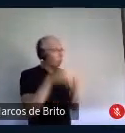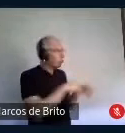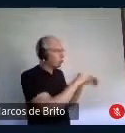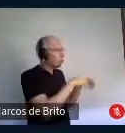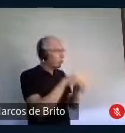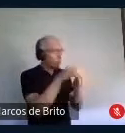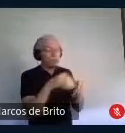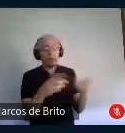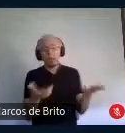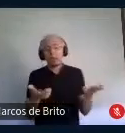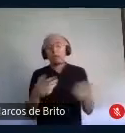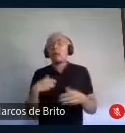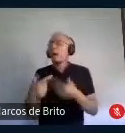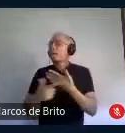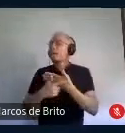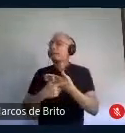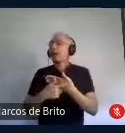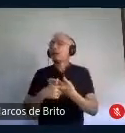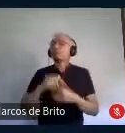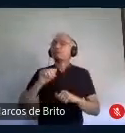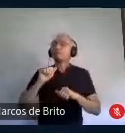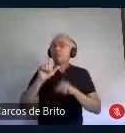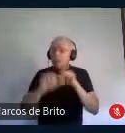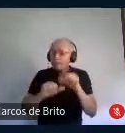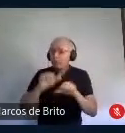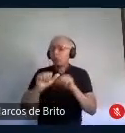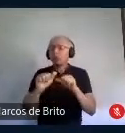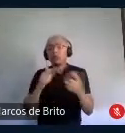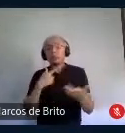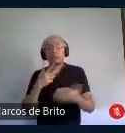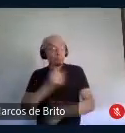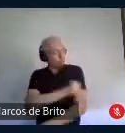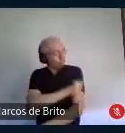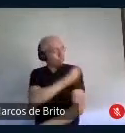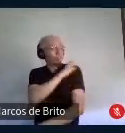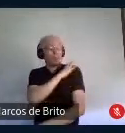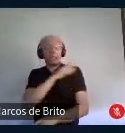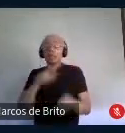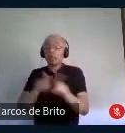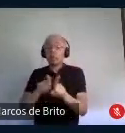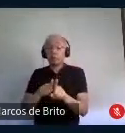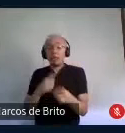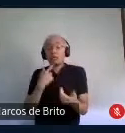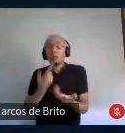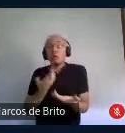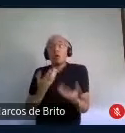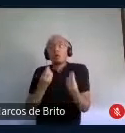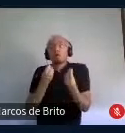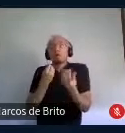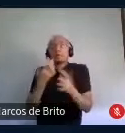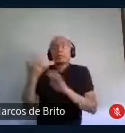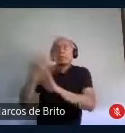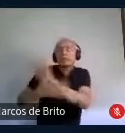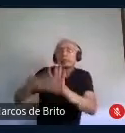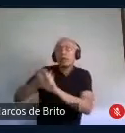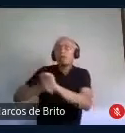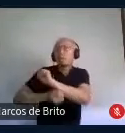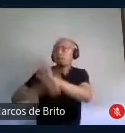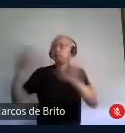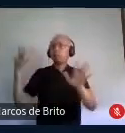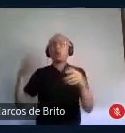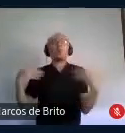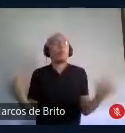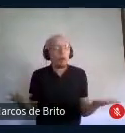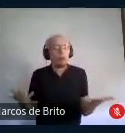ele varia conforme o nível educacional e o nível linguístico do aluno surdo. Então, a sua formação,